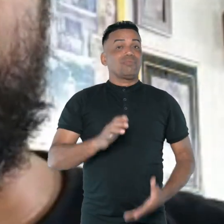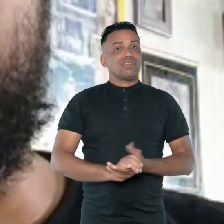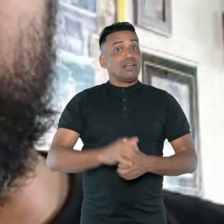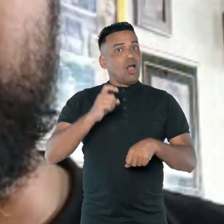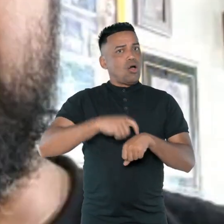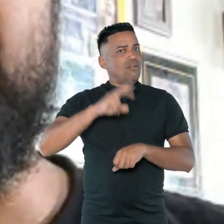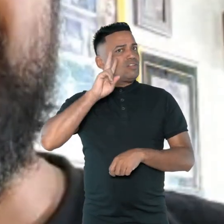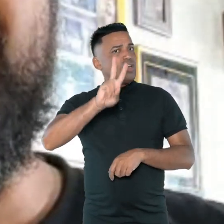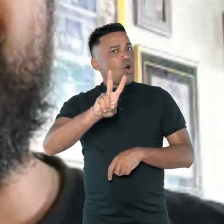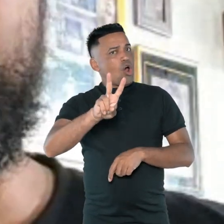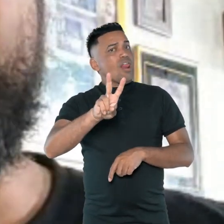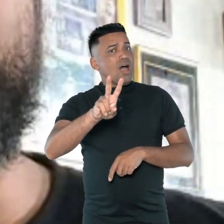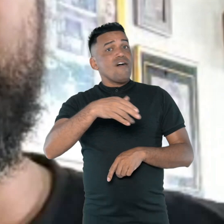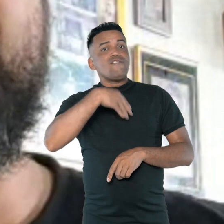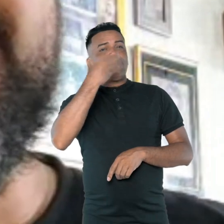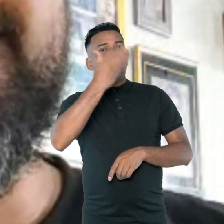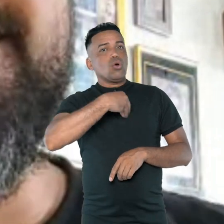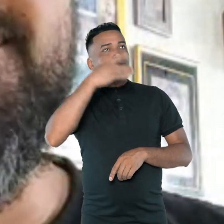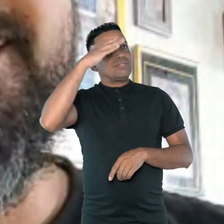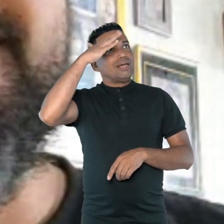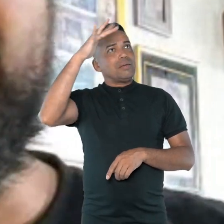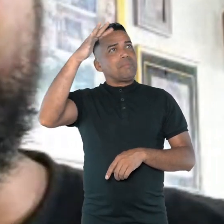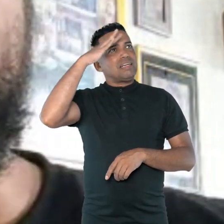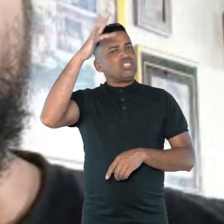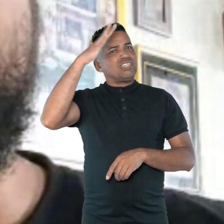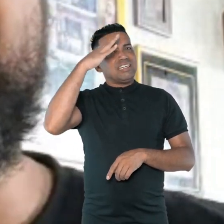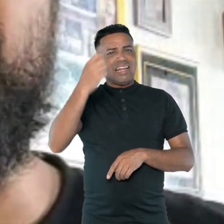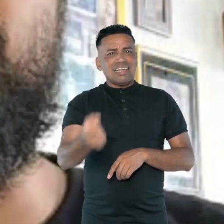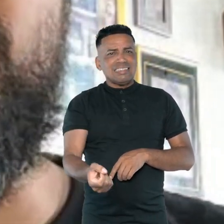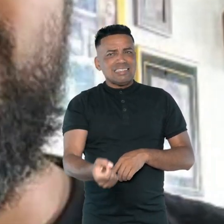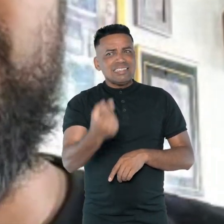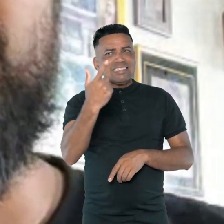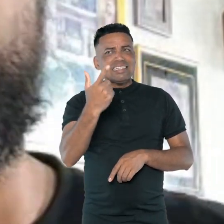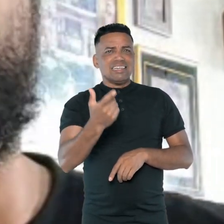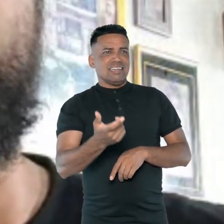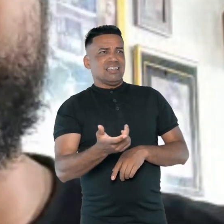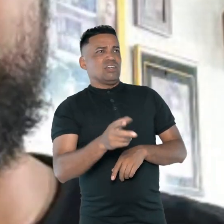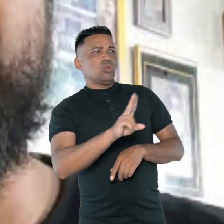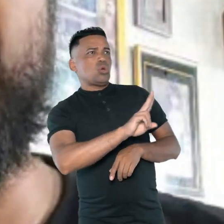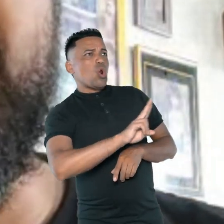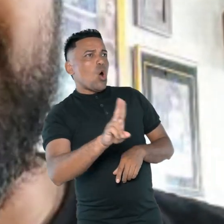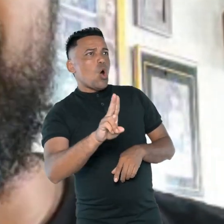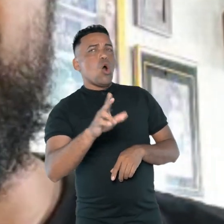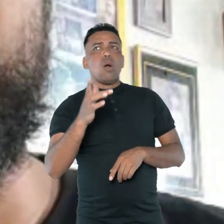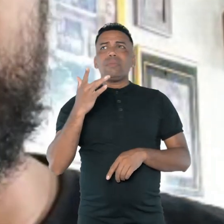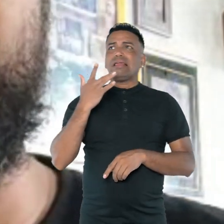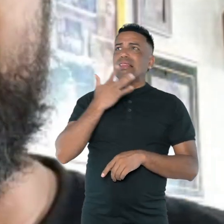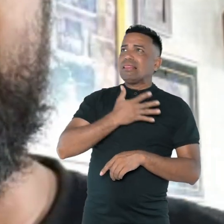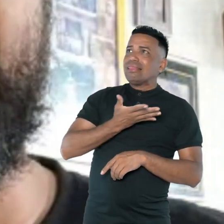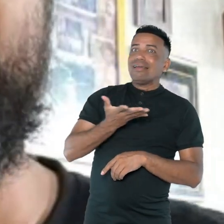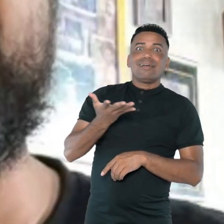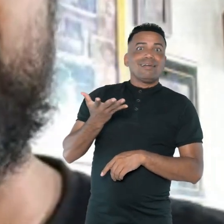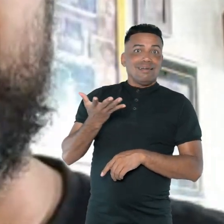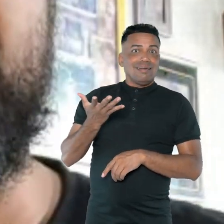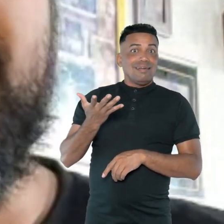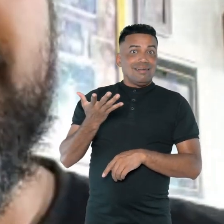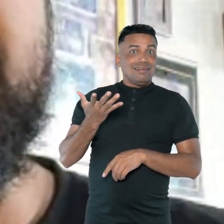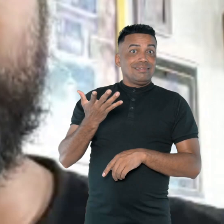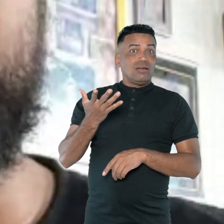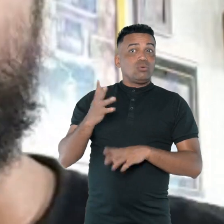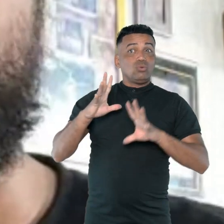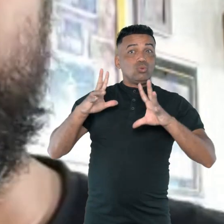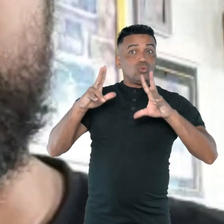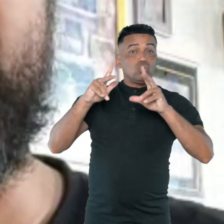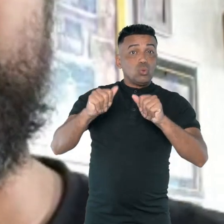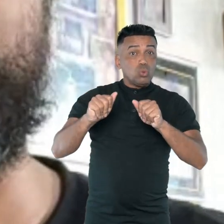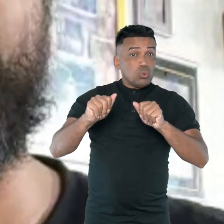olha para uma fruta e imagina a esquisitice, a delícia, o nome, tudo a respeito daquela fruta que vai além